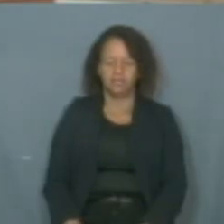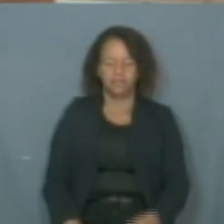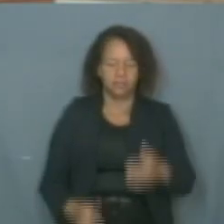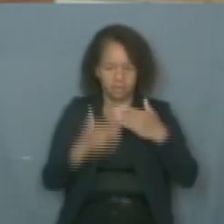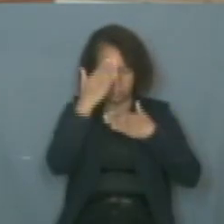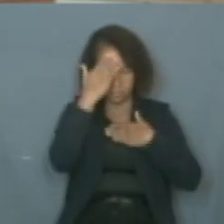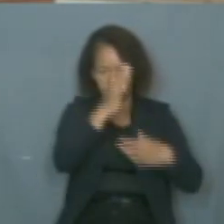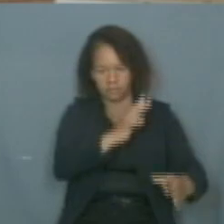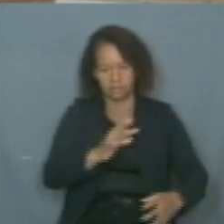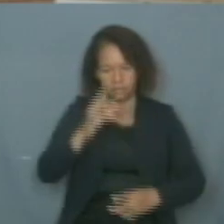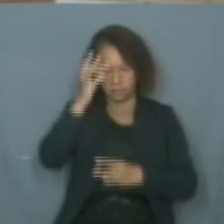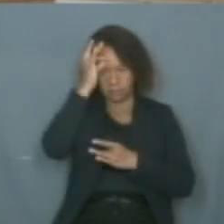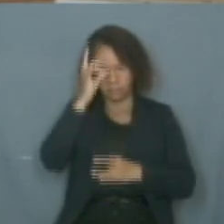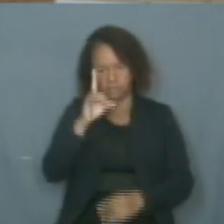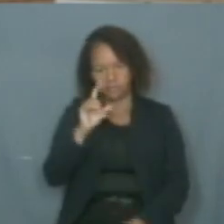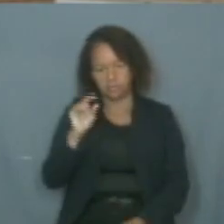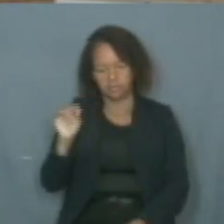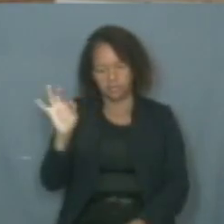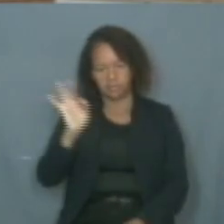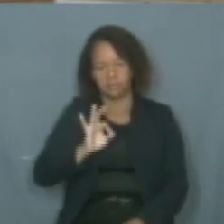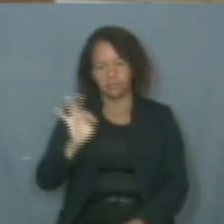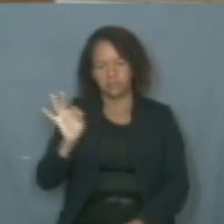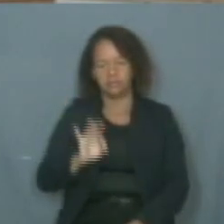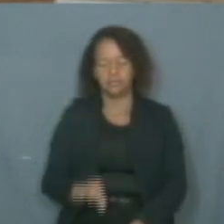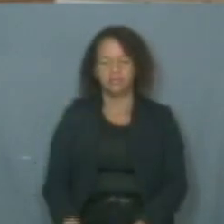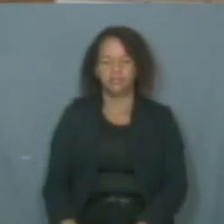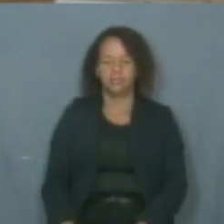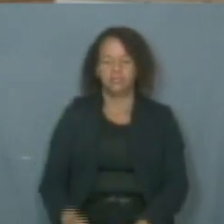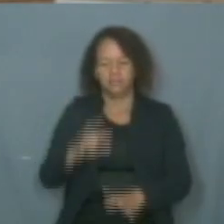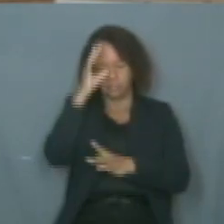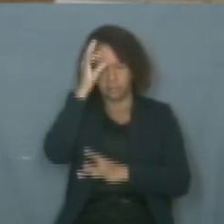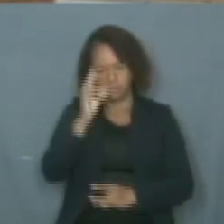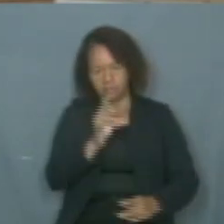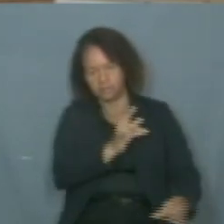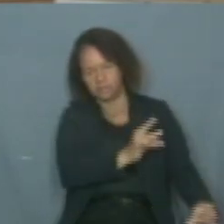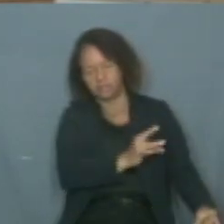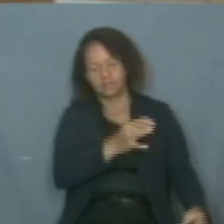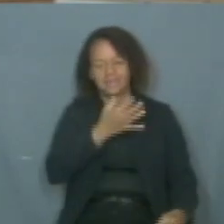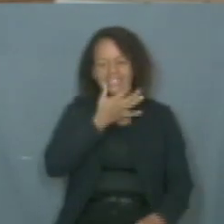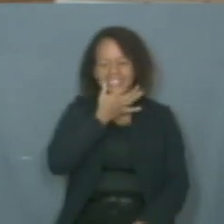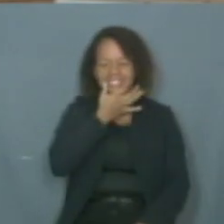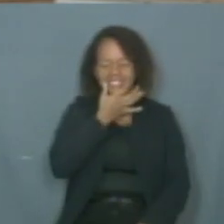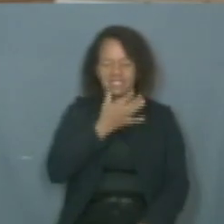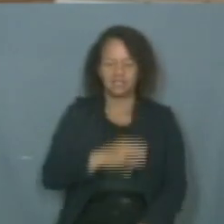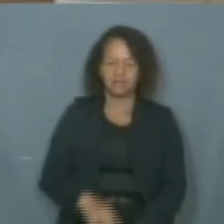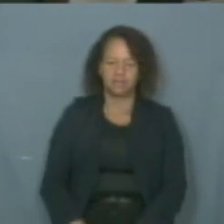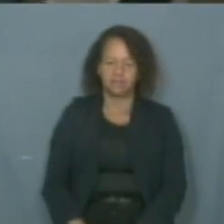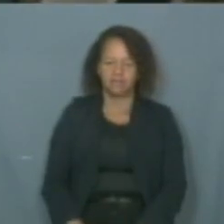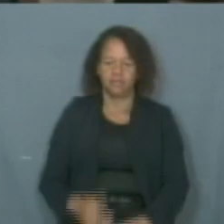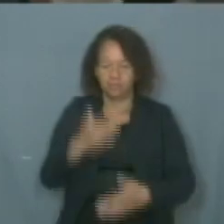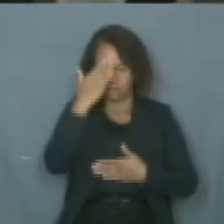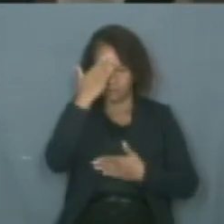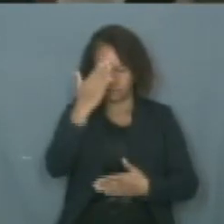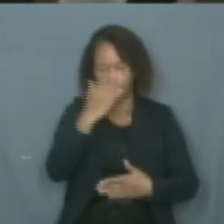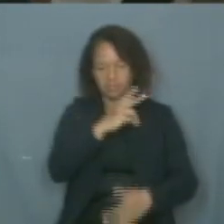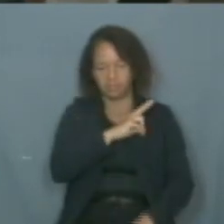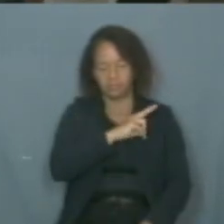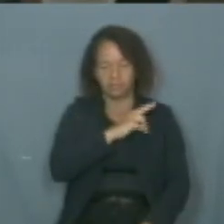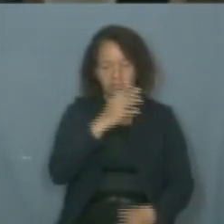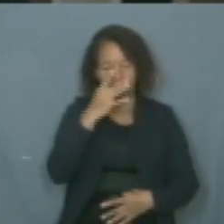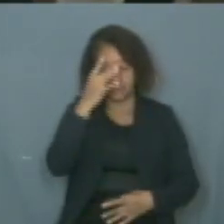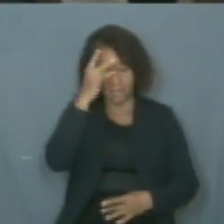Obrigado, vereador. Eu incorporo 100% vossa parte. De imediato já passo a parte do vereador Eduardo Moura. Agradeço a parte, Tiago